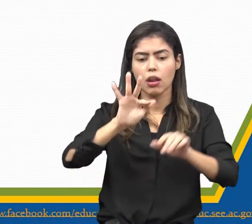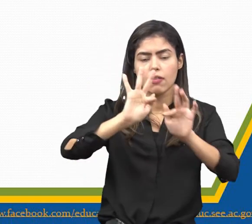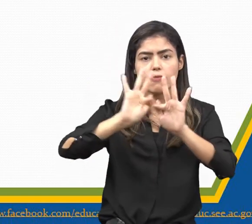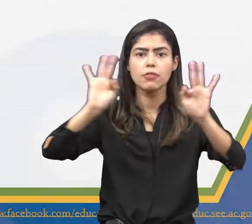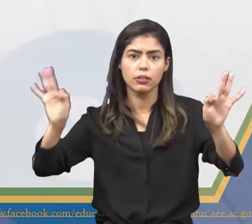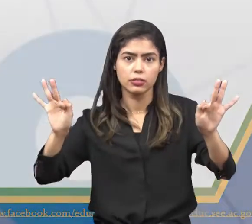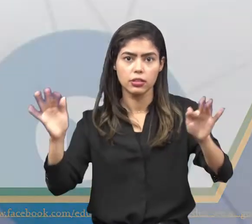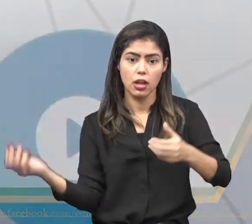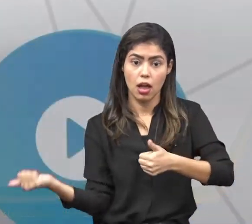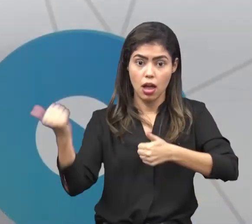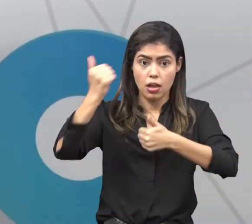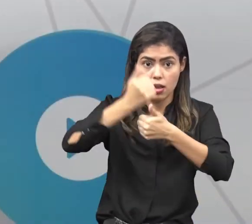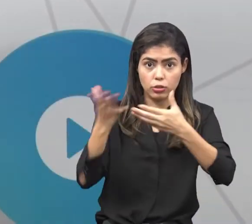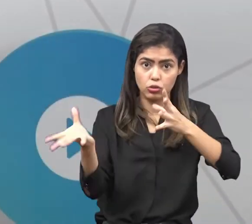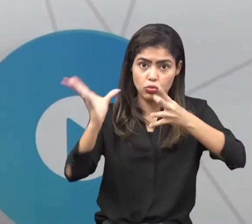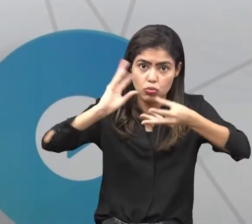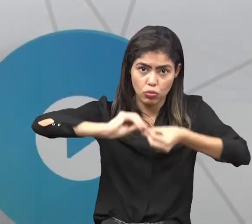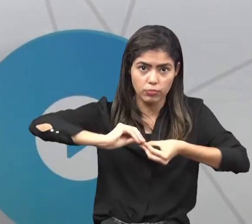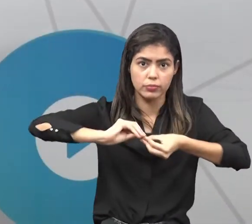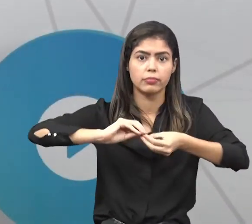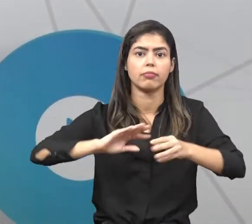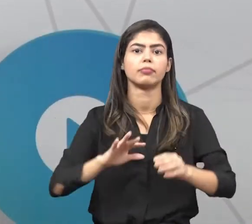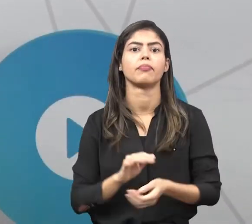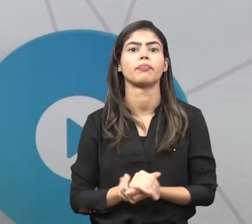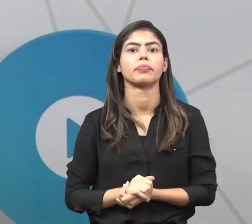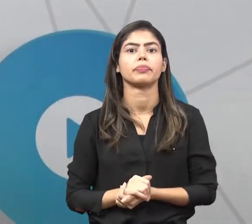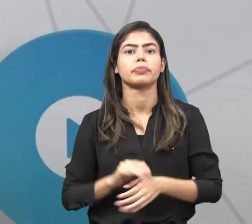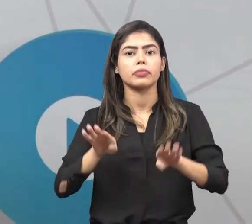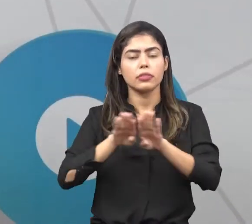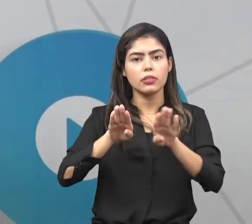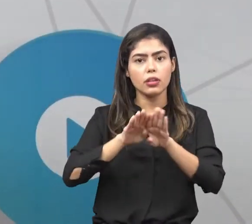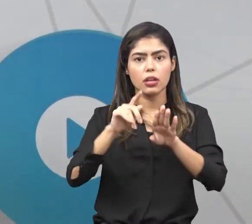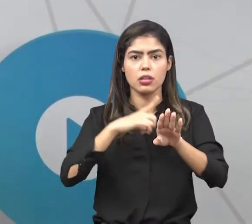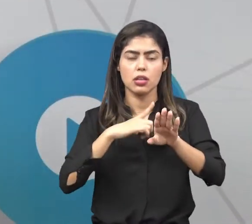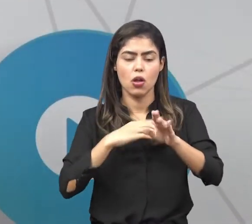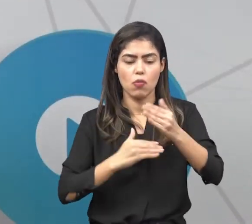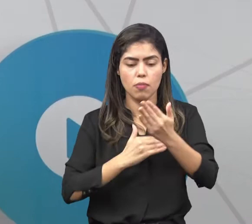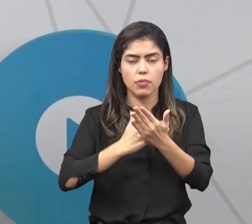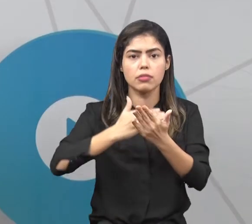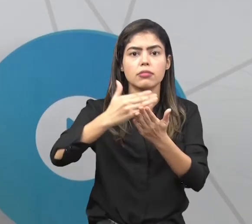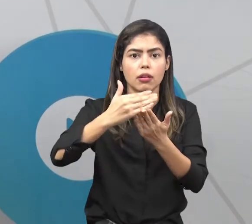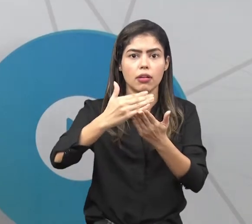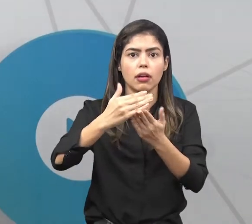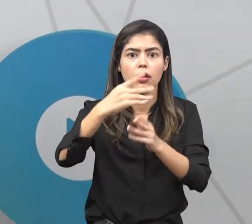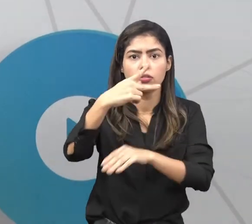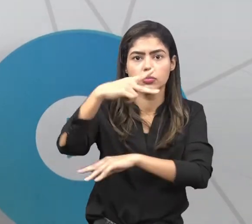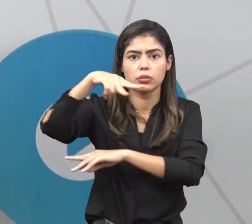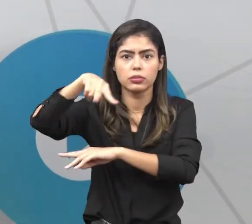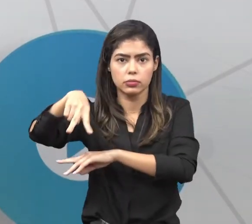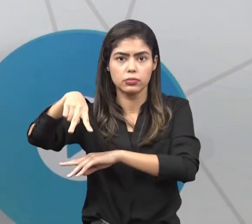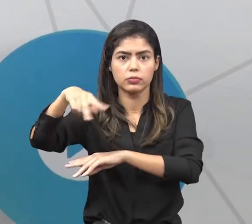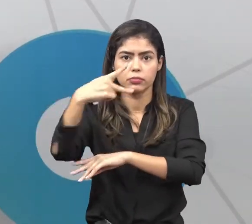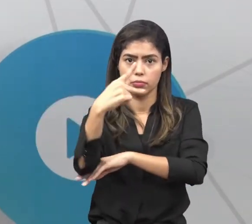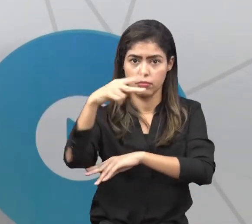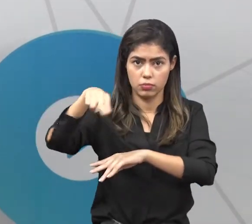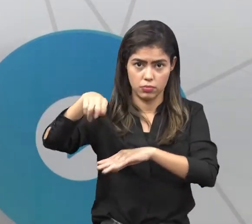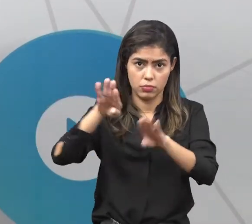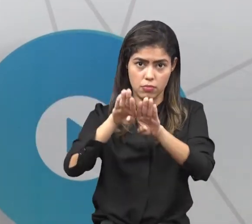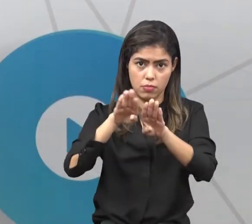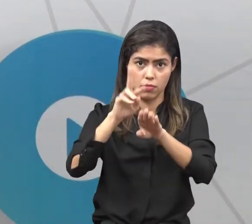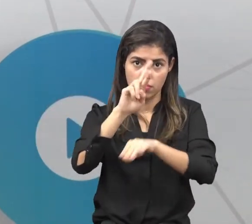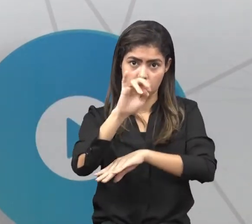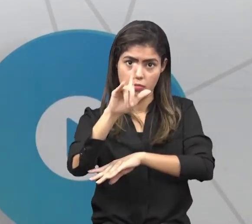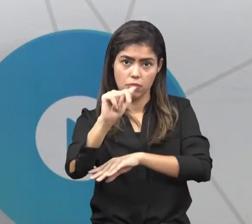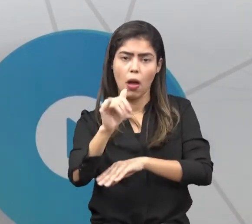algo adicional. E essa oração vai ser iniciada pelos pronomes relativos.